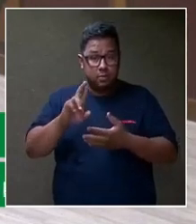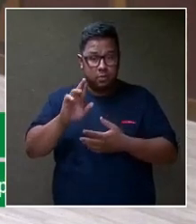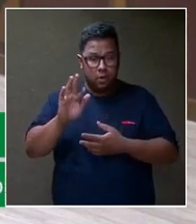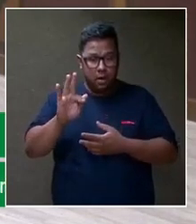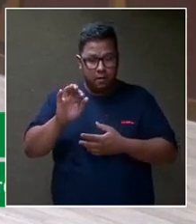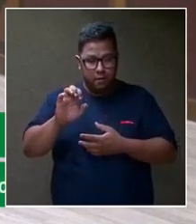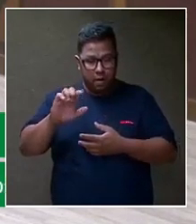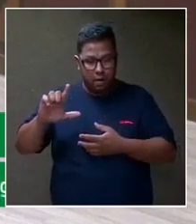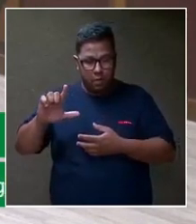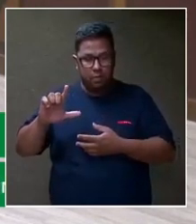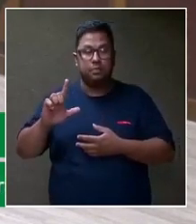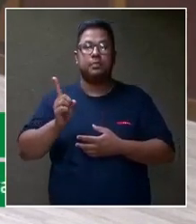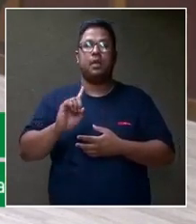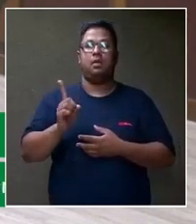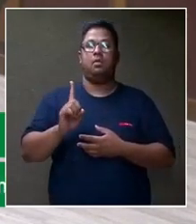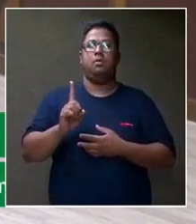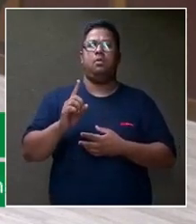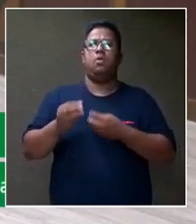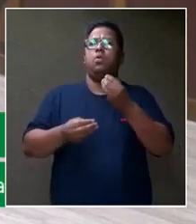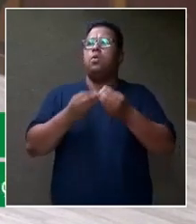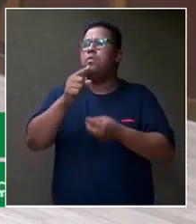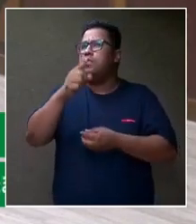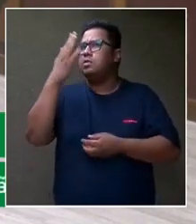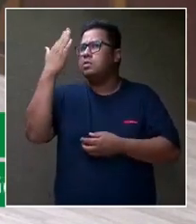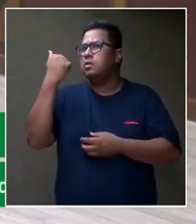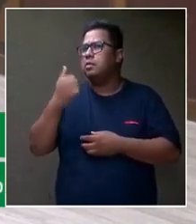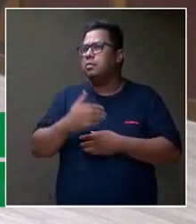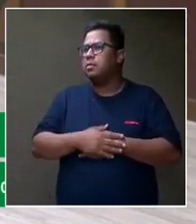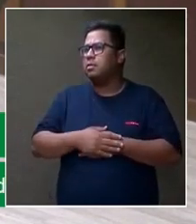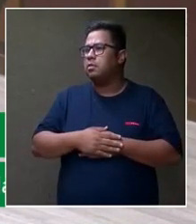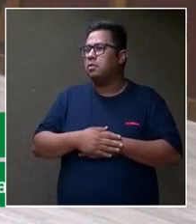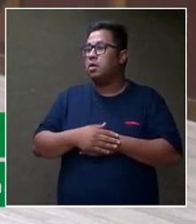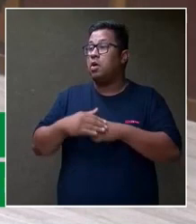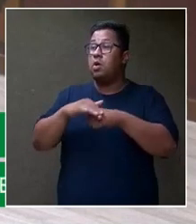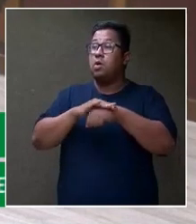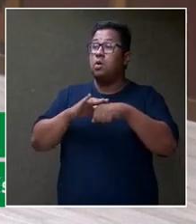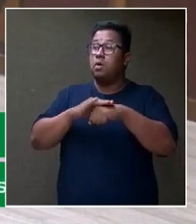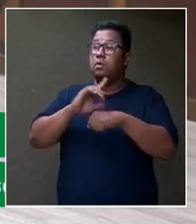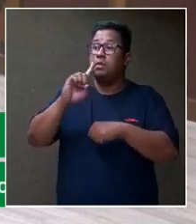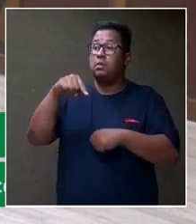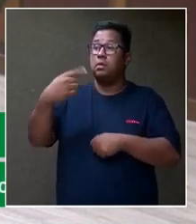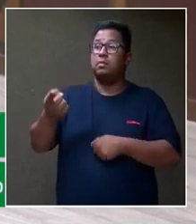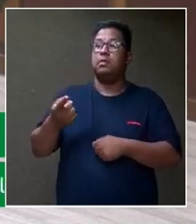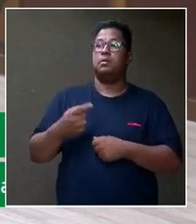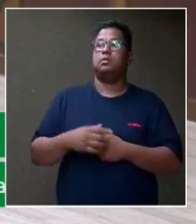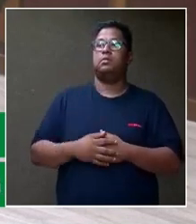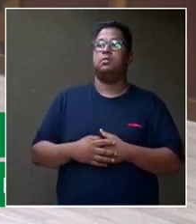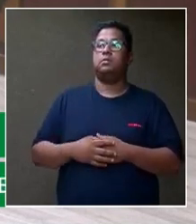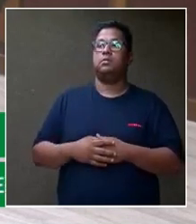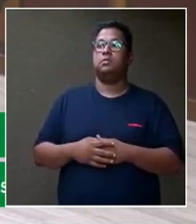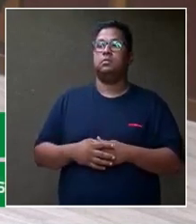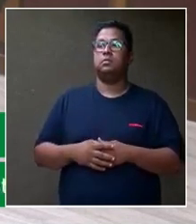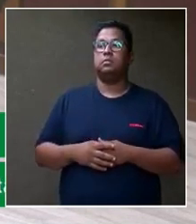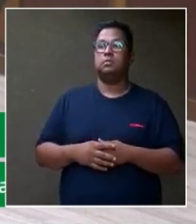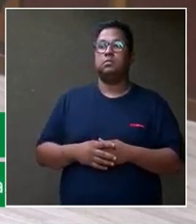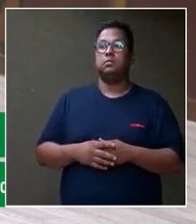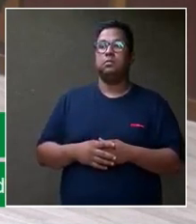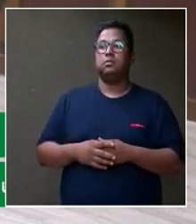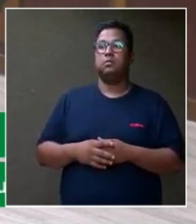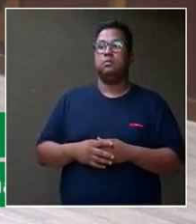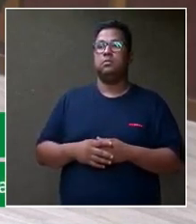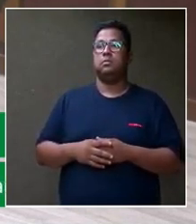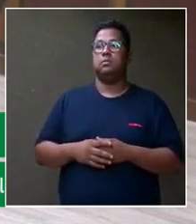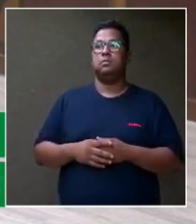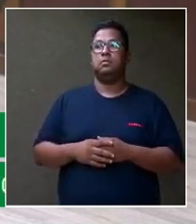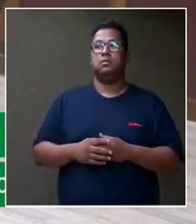Rafael? Não. Como a senhora soube? Porque eu conversei com ele depois. A senhora conversou com o Rafael depois? É,